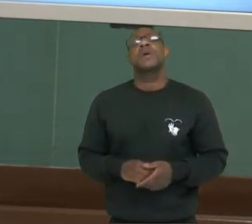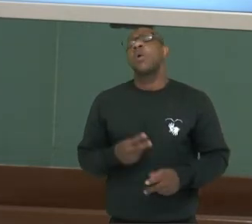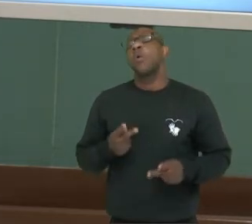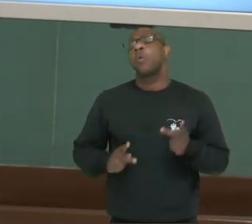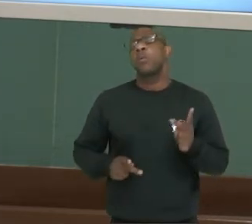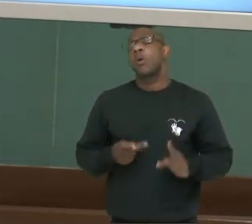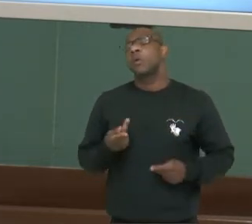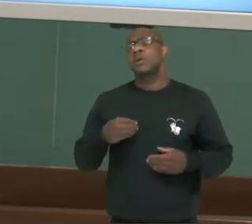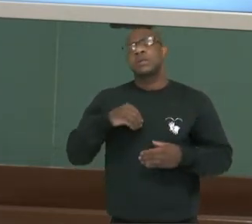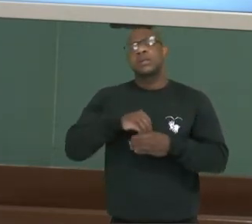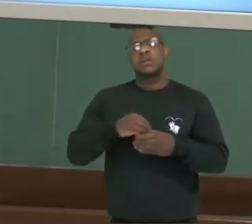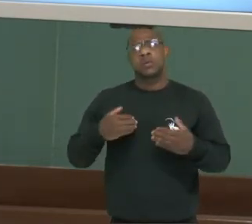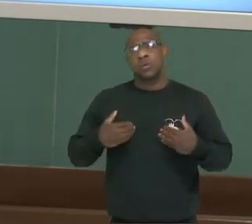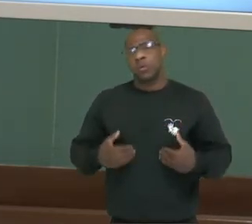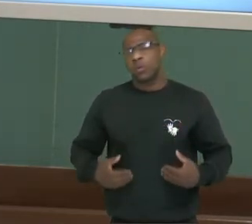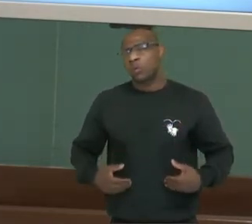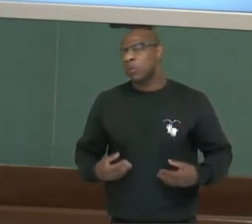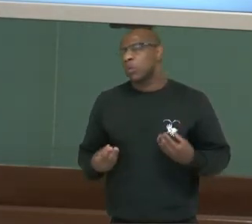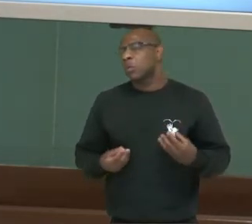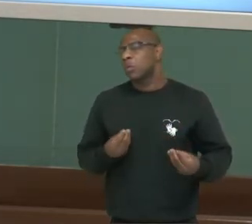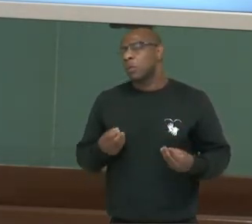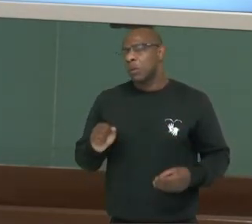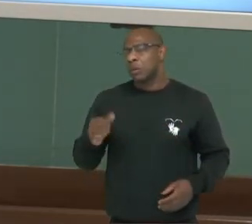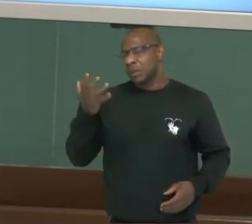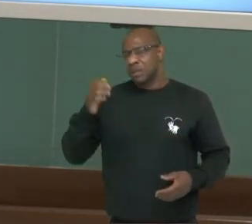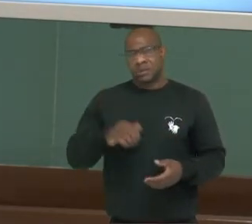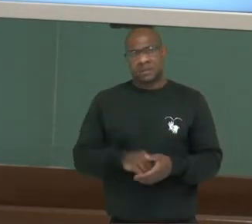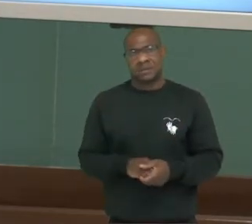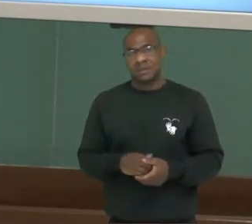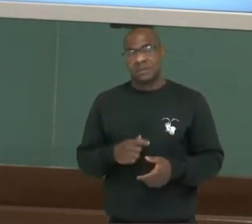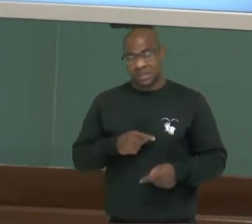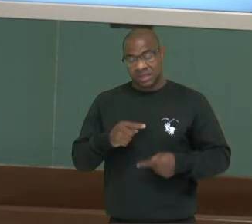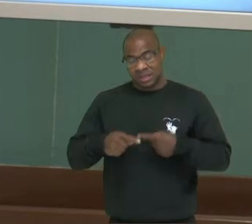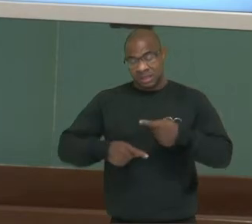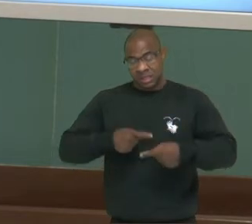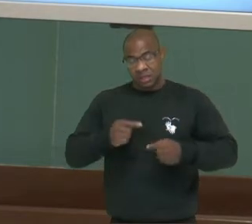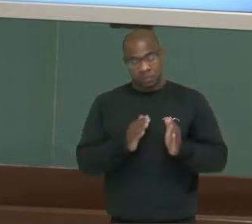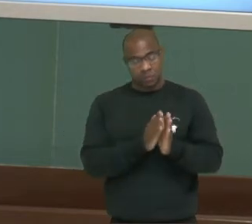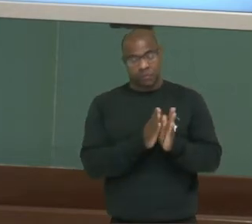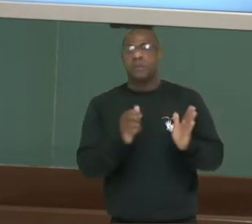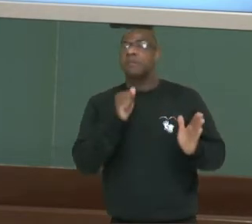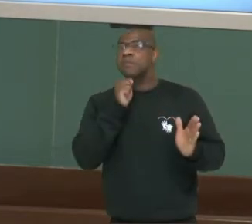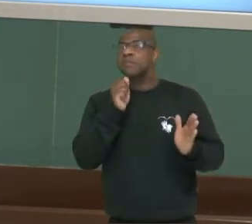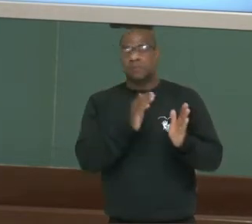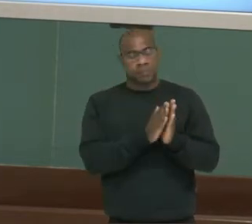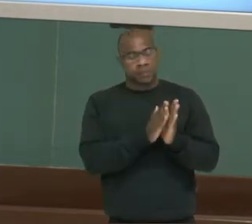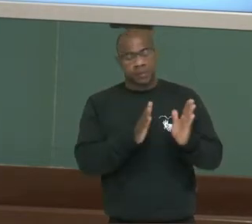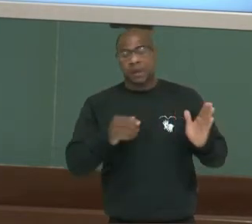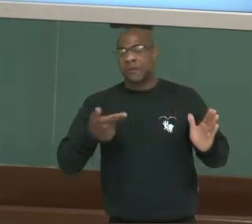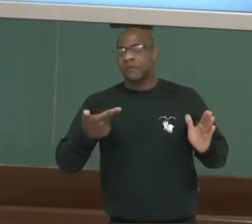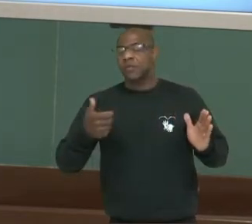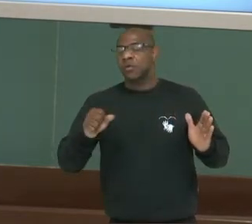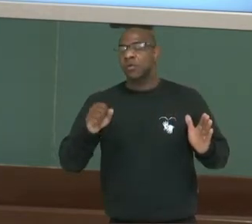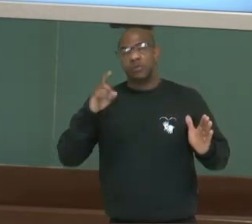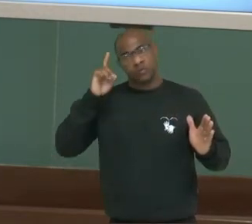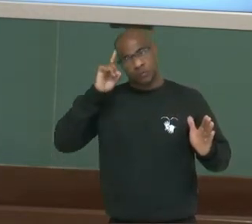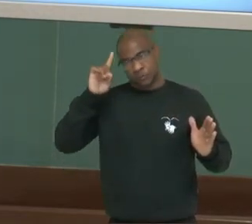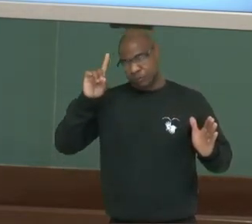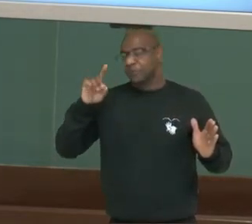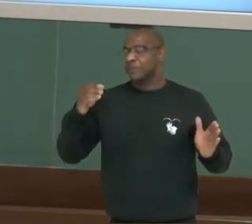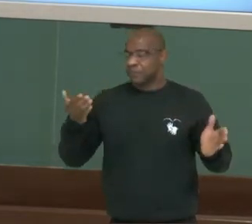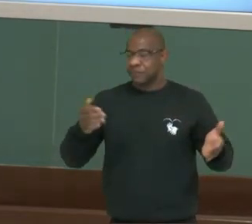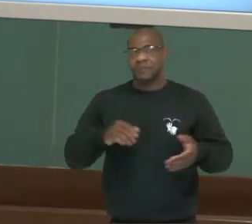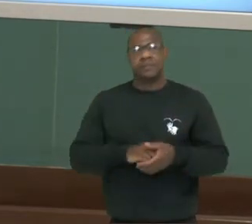menstrual, ele é um ciclo de mais ou menos 28 dias, tem mulher que tem mais dias, tem mulher que tem menos dias, mas normalmente